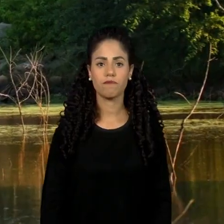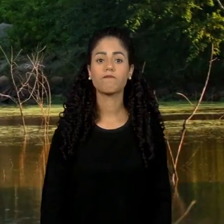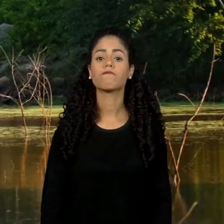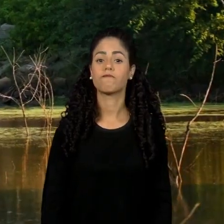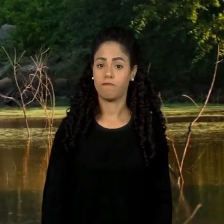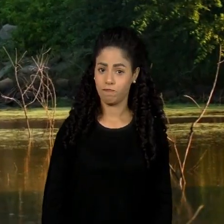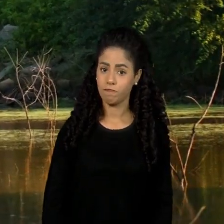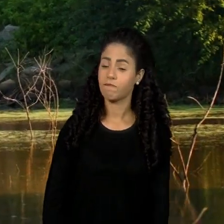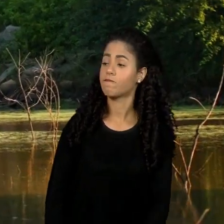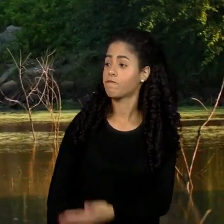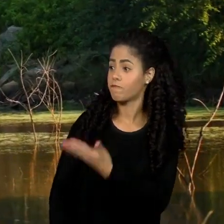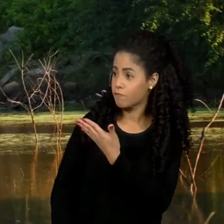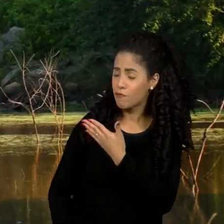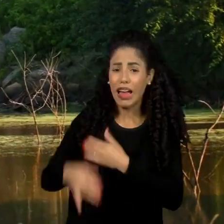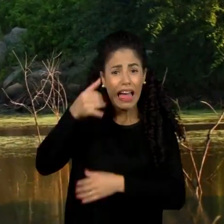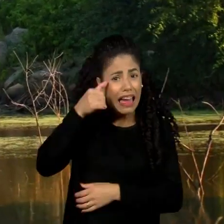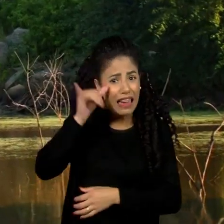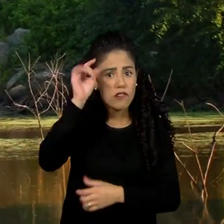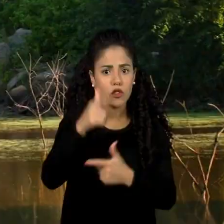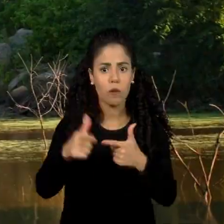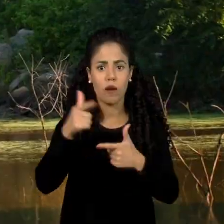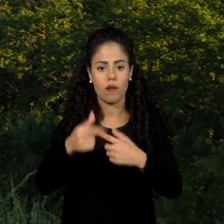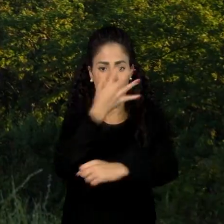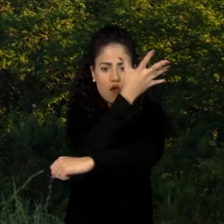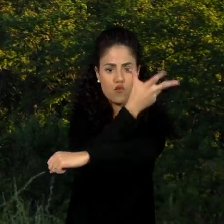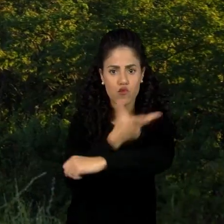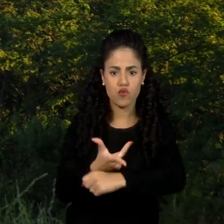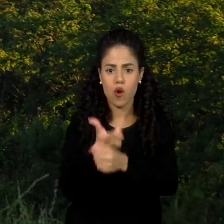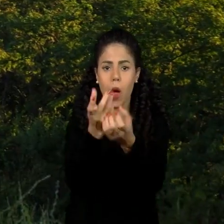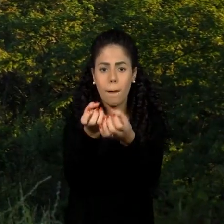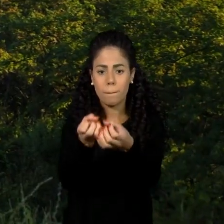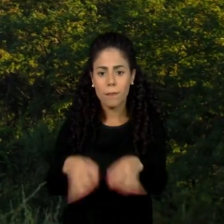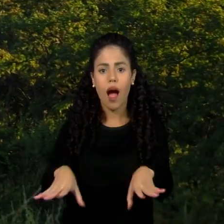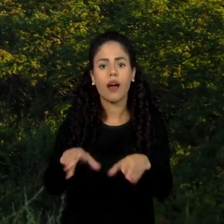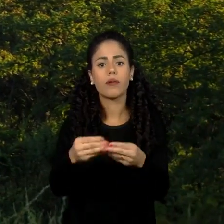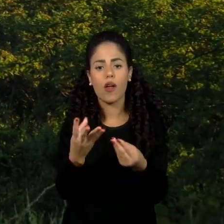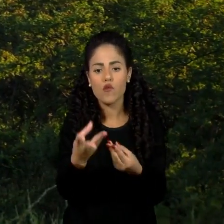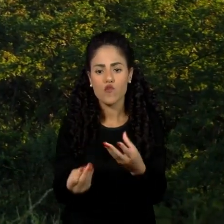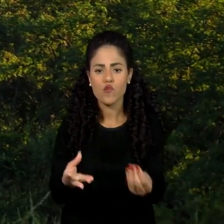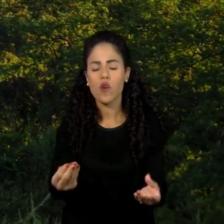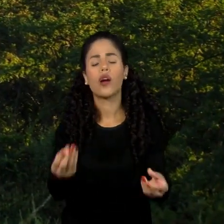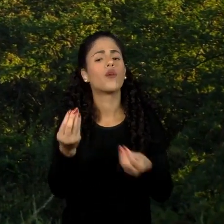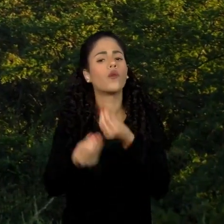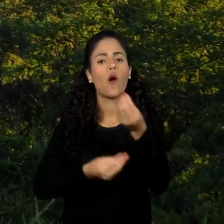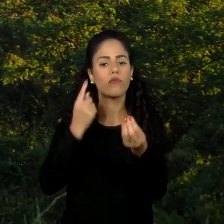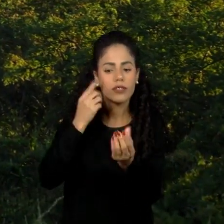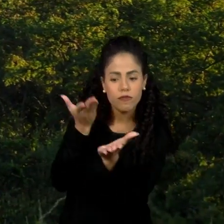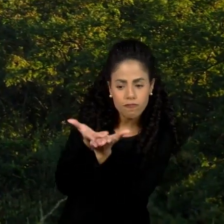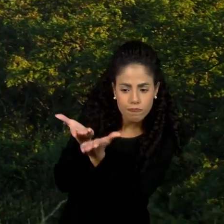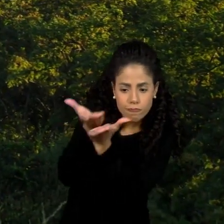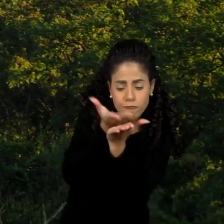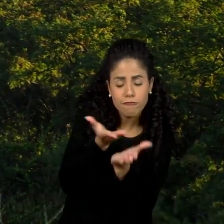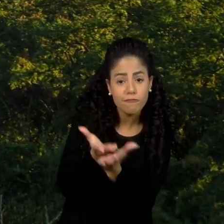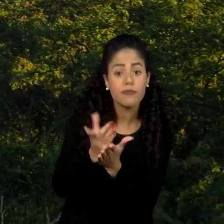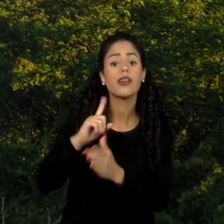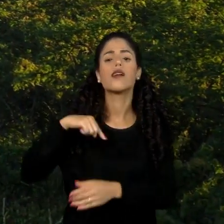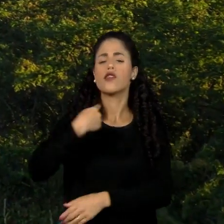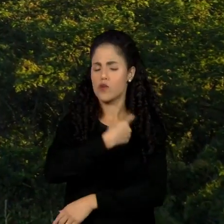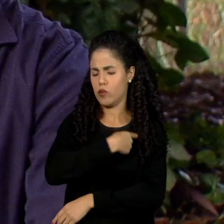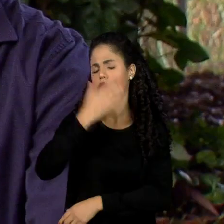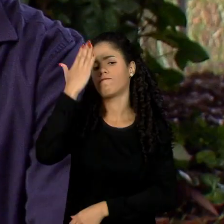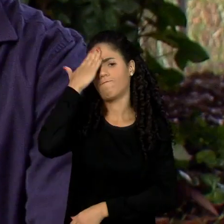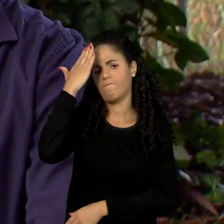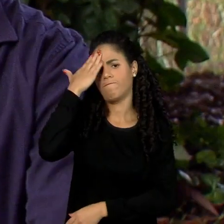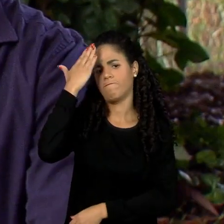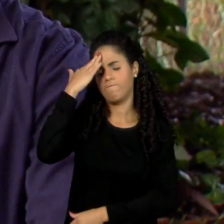Evitar a perda da biodiversidade da Caatinga é o objetivo do estudo. Nós acreditamos que a